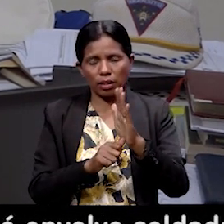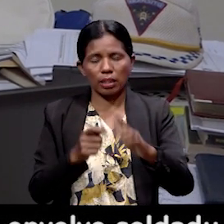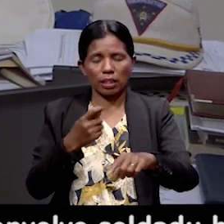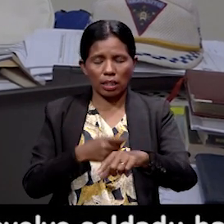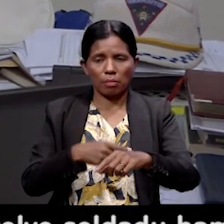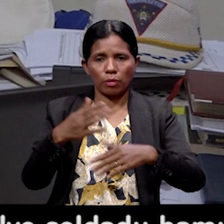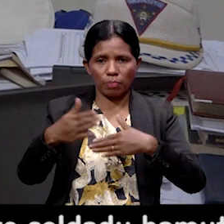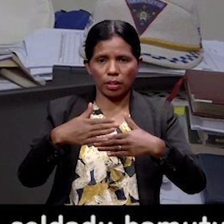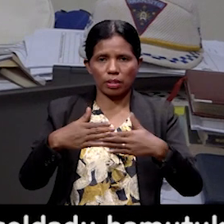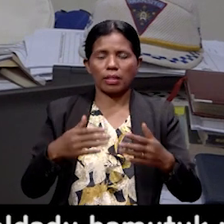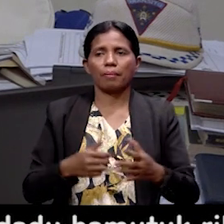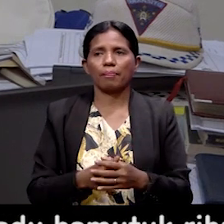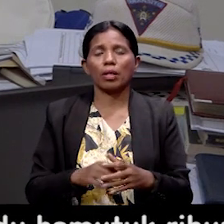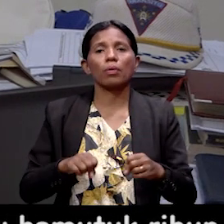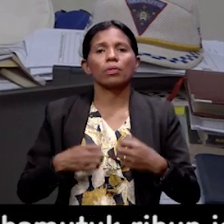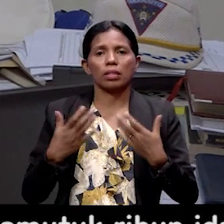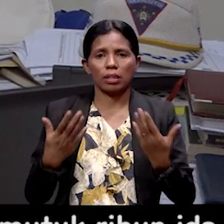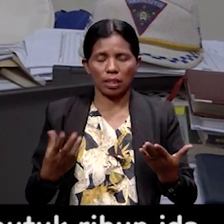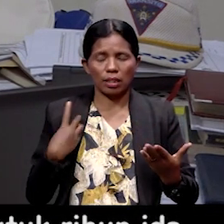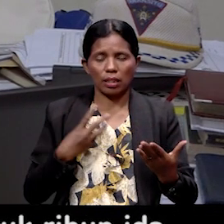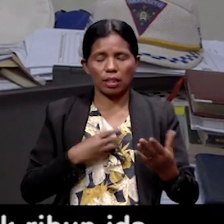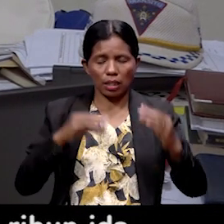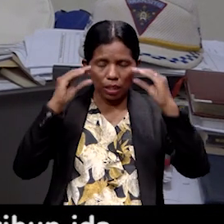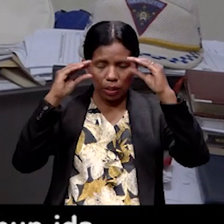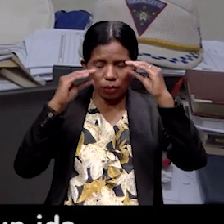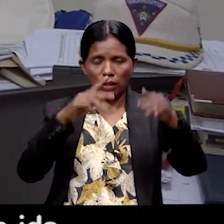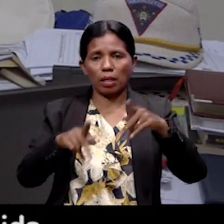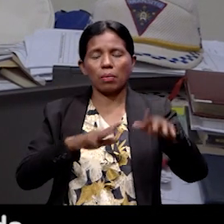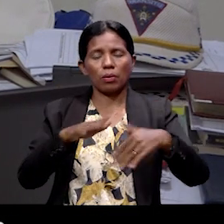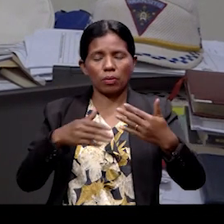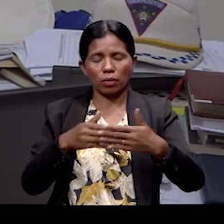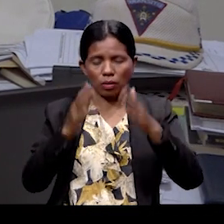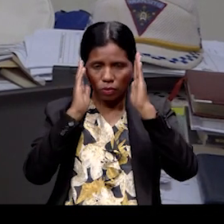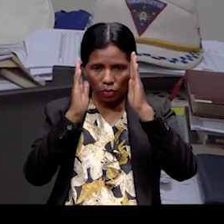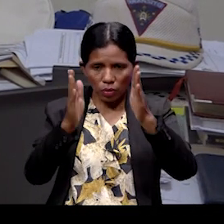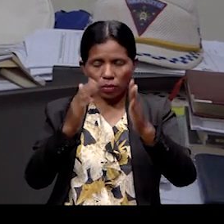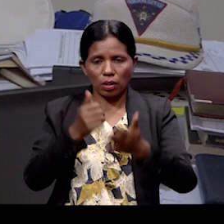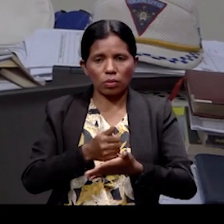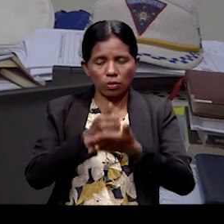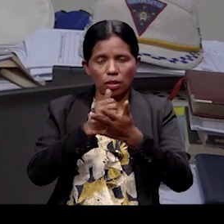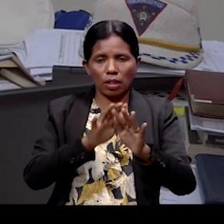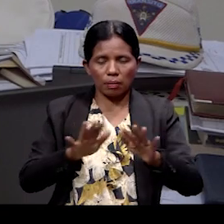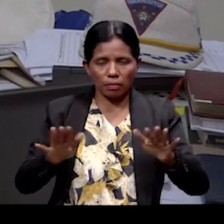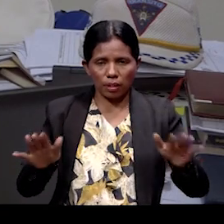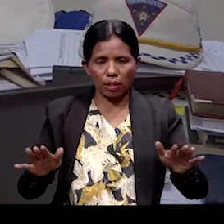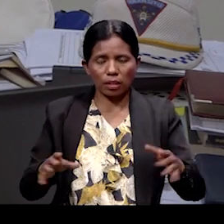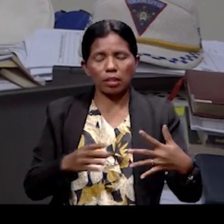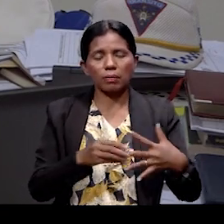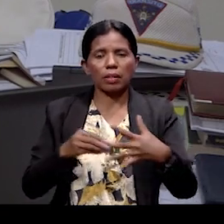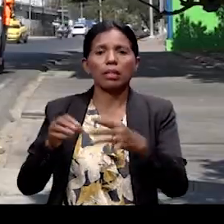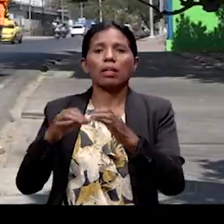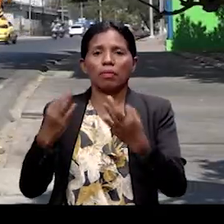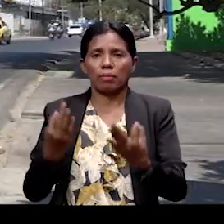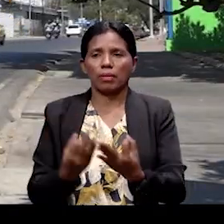bada para o ensama kita educa e tene povo dene bel tau atensam ba o ansira a liu liu familia sira ka inama